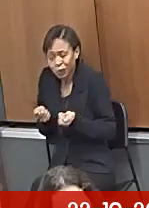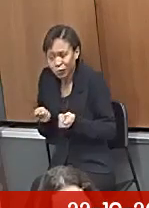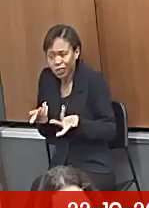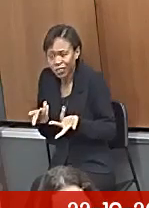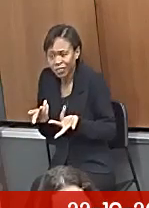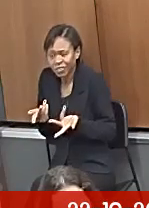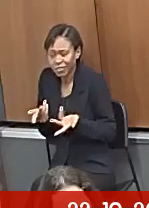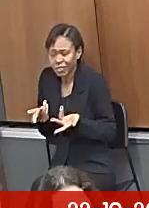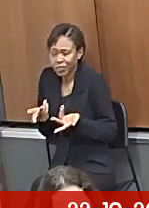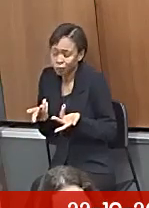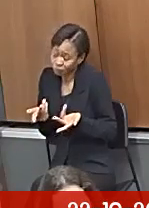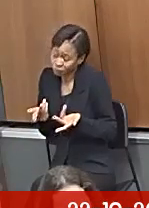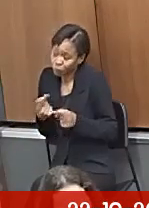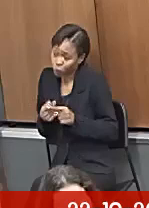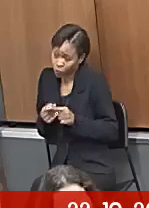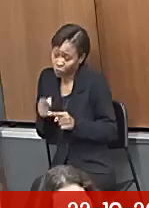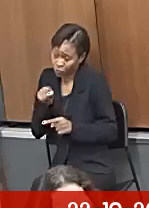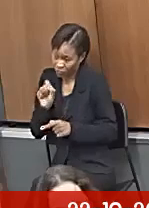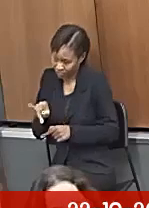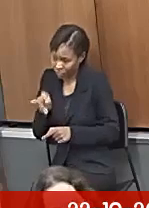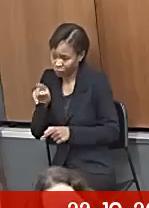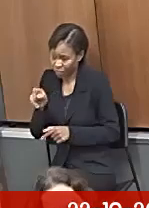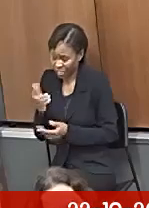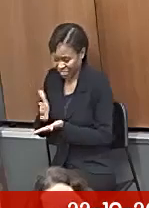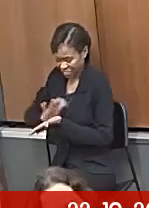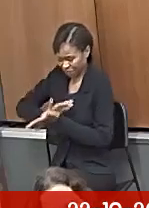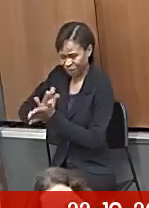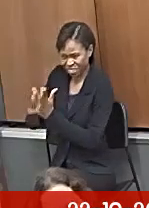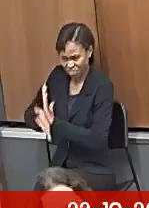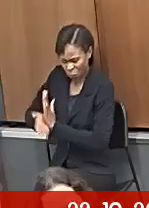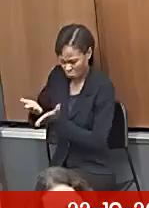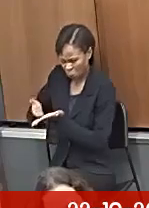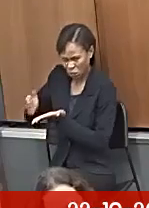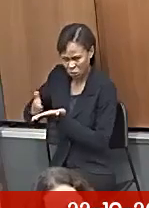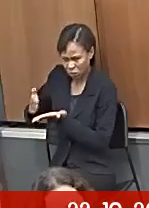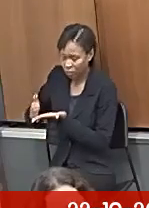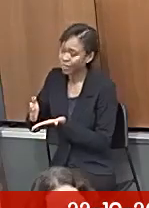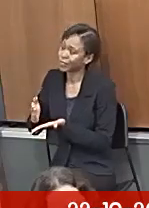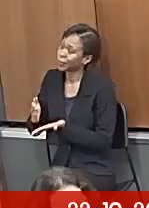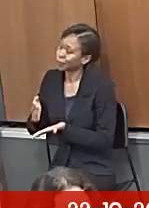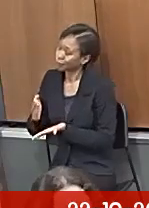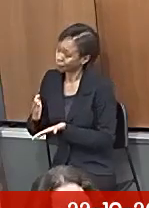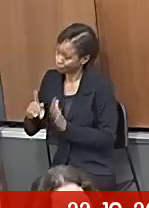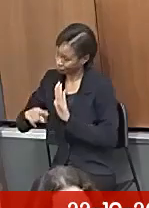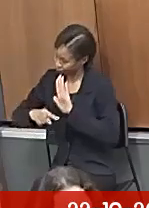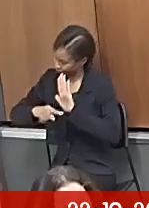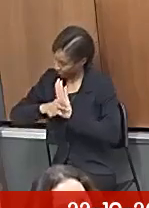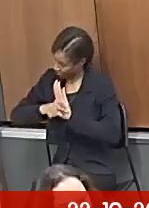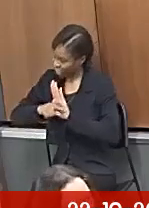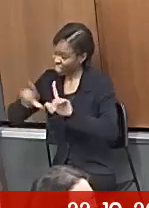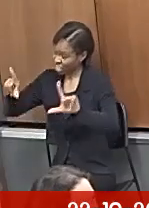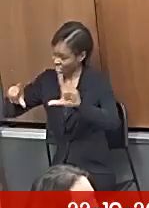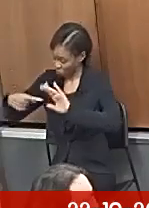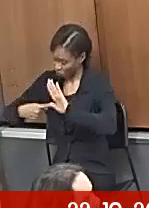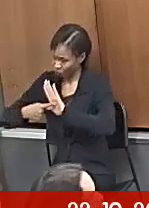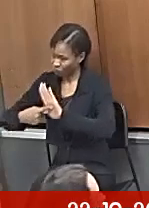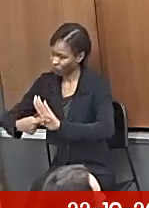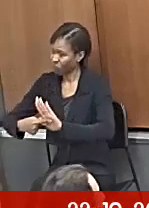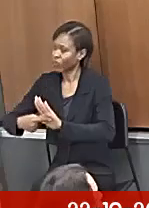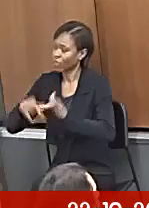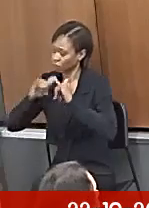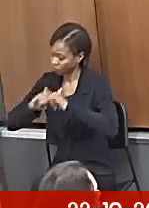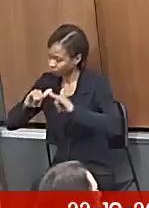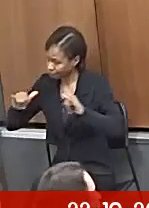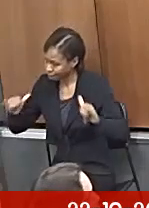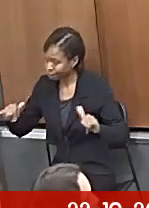No curto prazo, porque se você adotar uma prática de exclusão, você vai precisar lidar com a exposição negativa na imprensa, você vai precisar